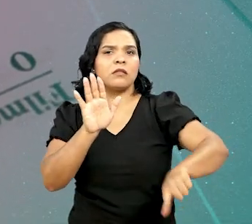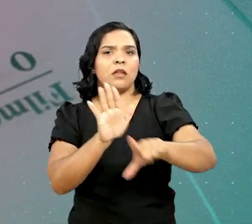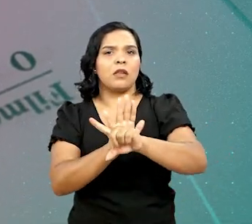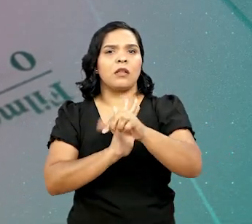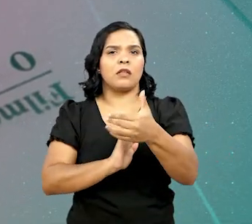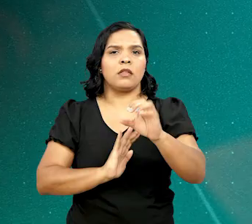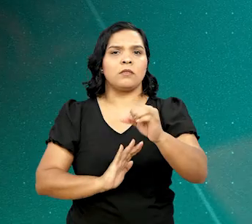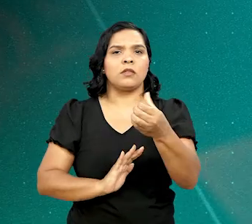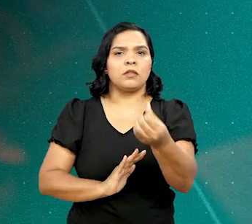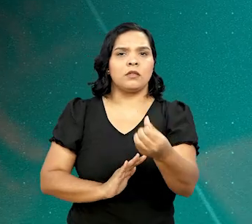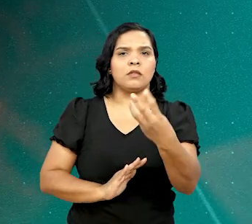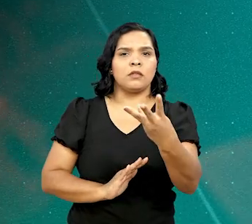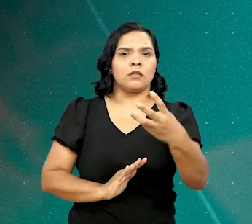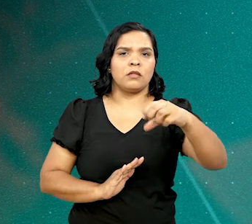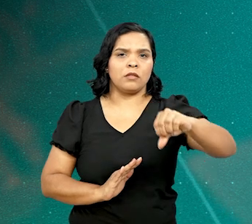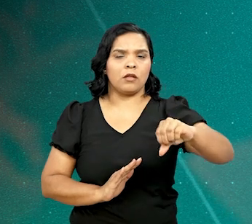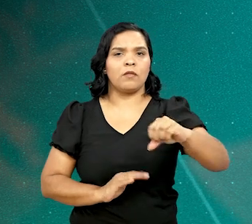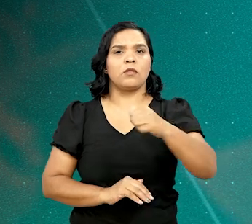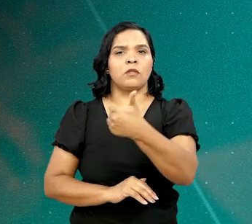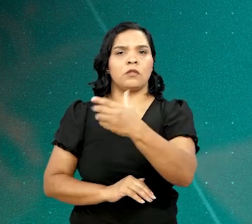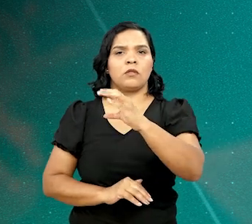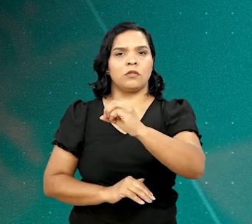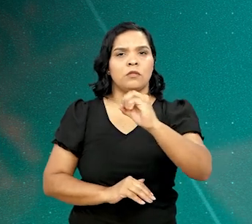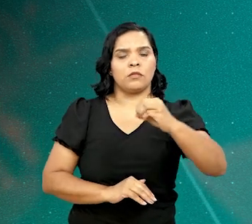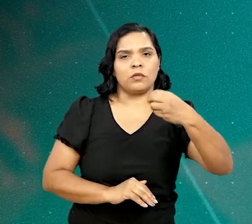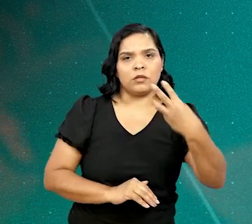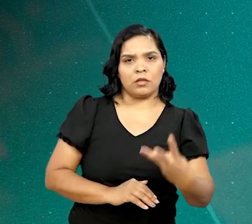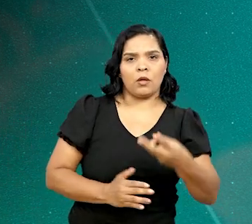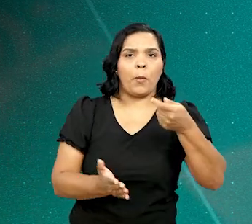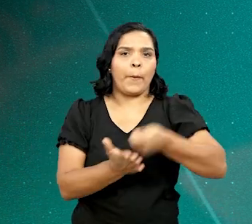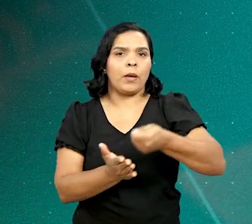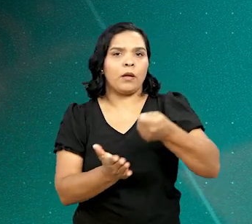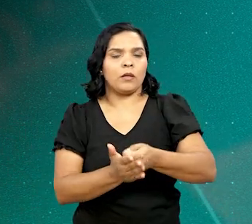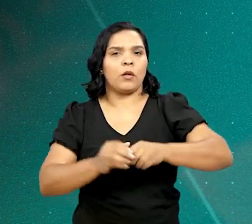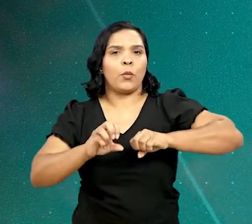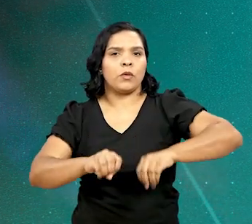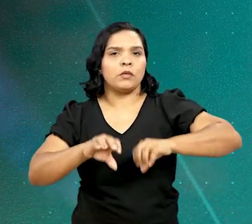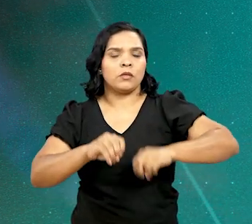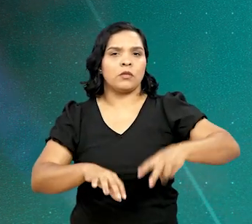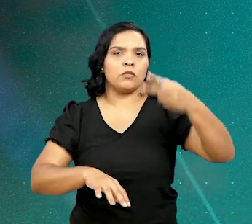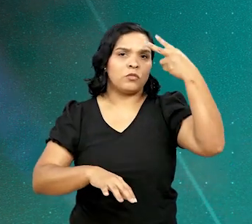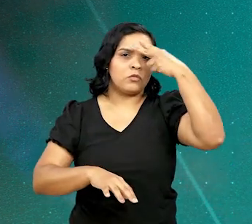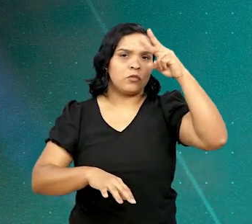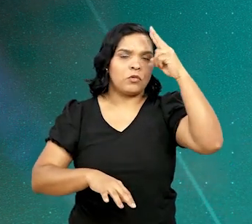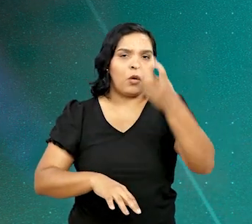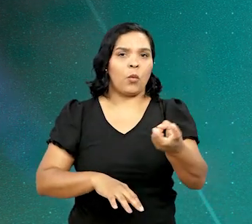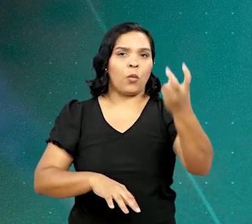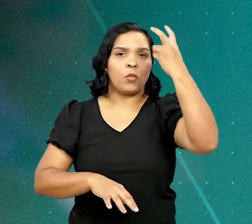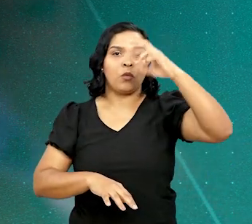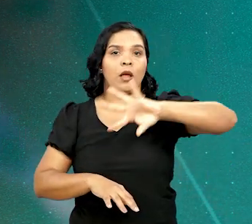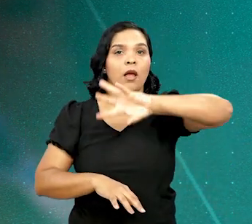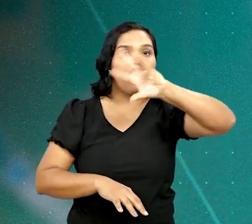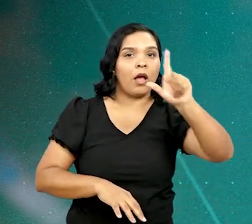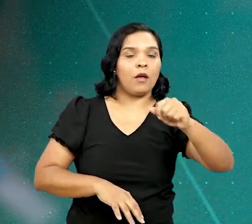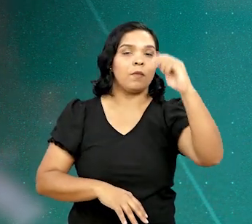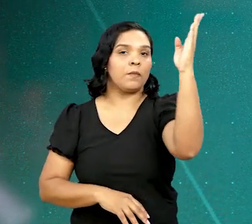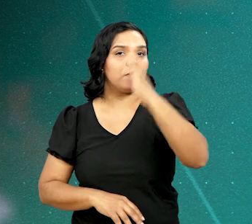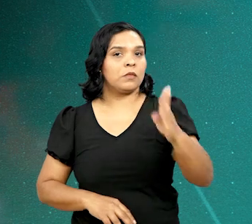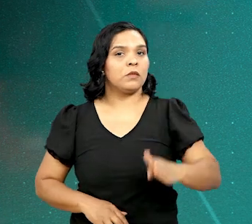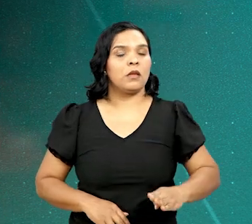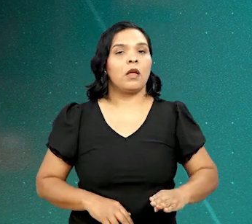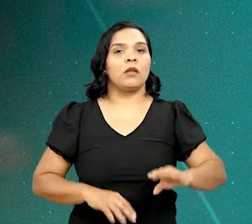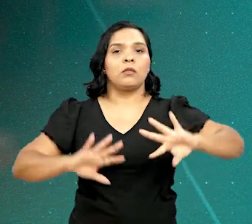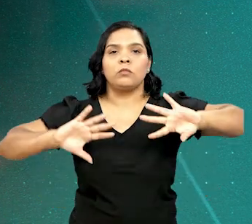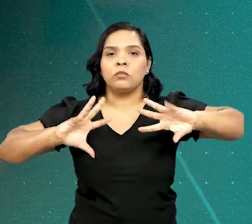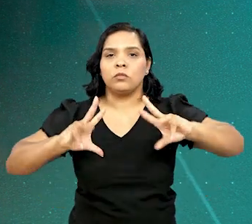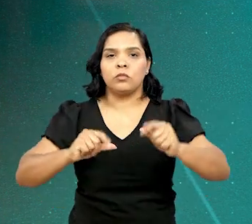Lei 10.639 de 2003, que torna obrigatório o ensino de história e cultura afro-brasileira e africana em todas